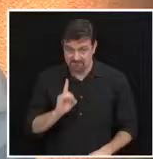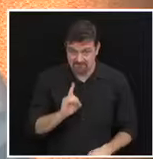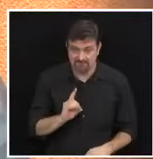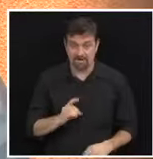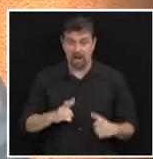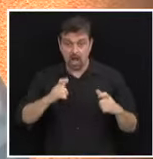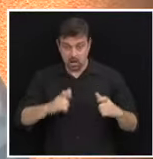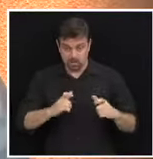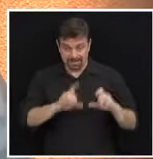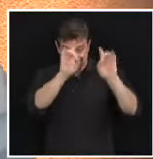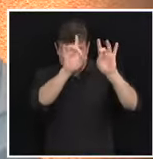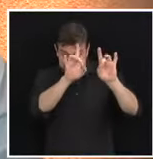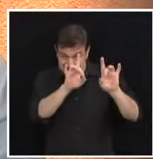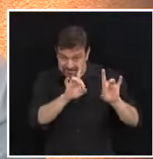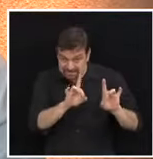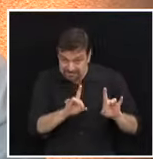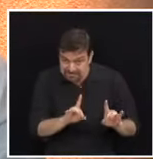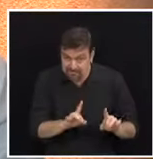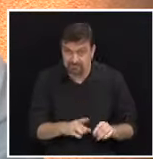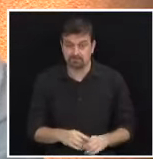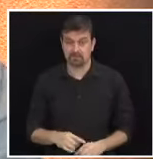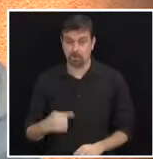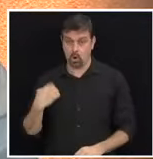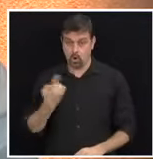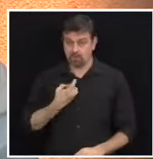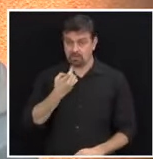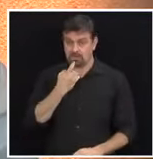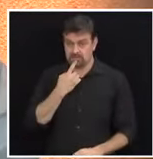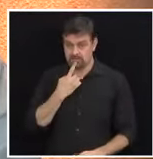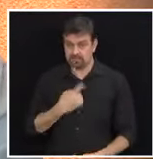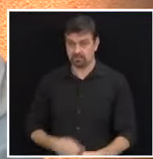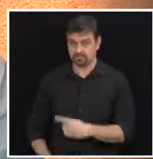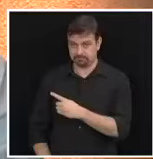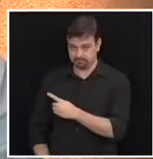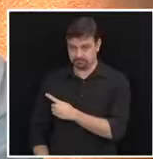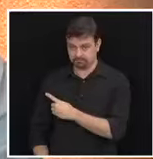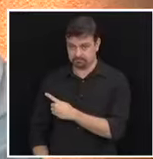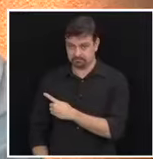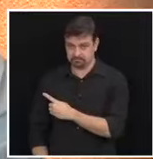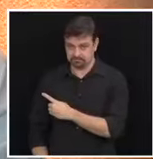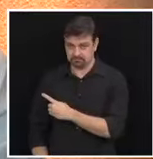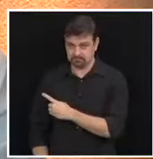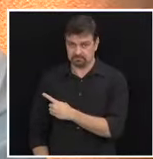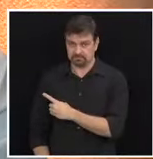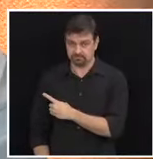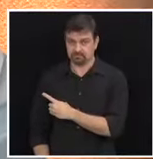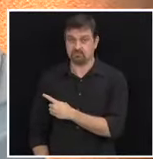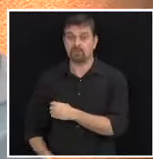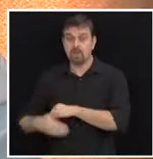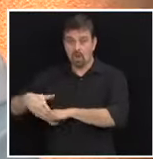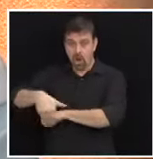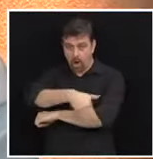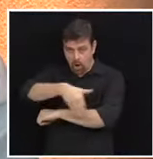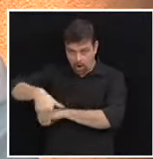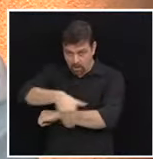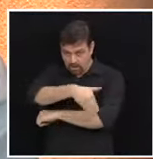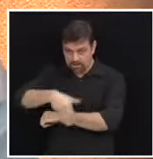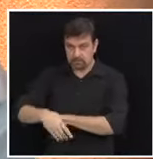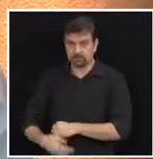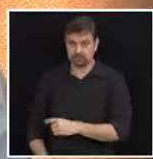de saúde especializado. No nosso caso é o Centro de Referência em DST/AIDS, que fica na rua Regente